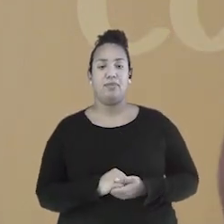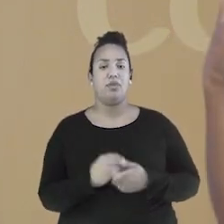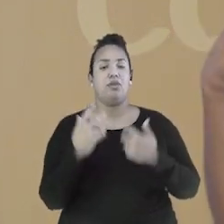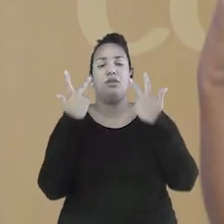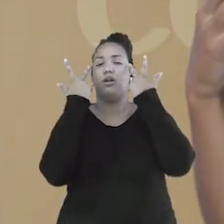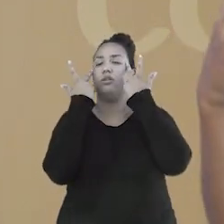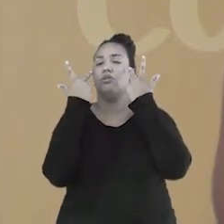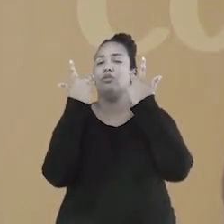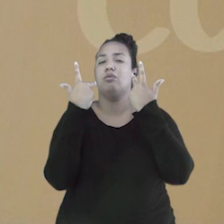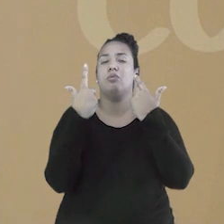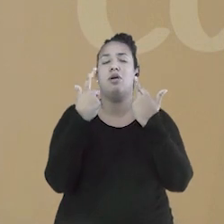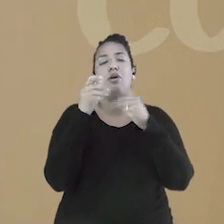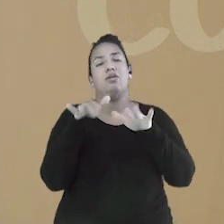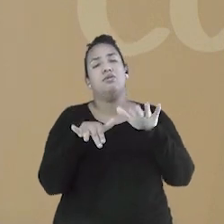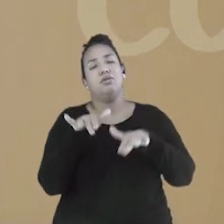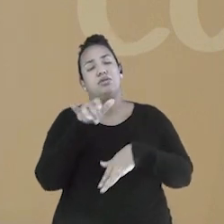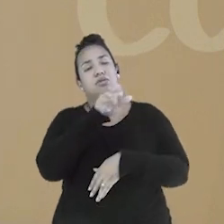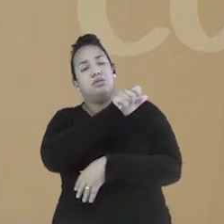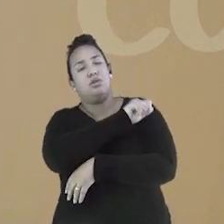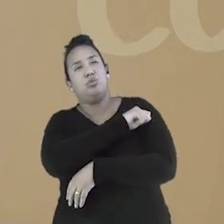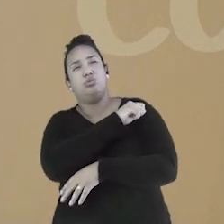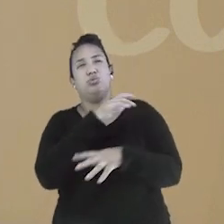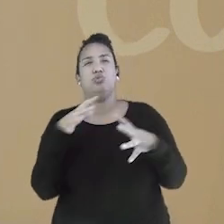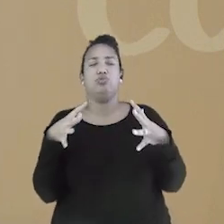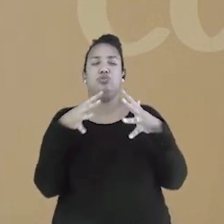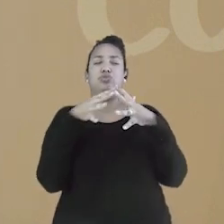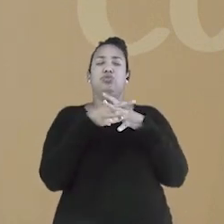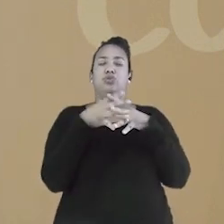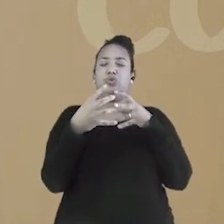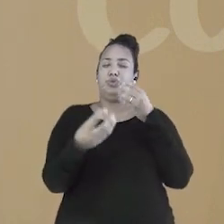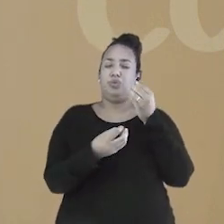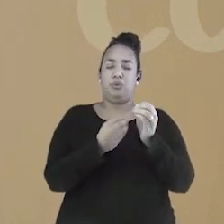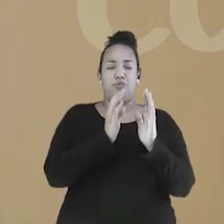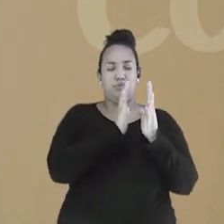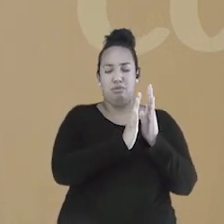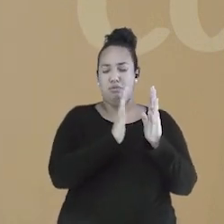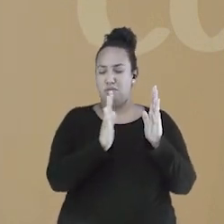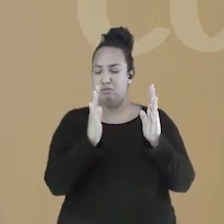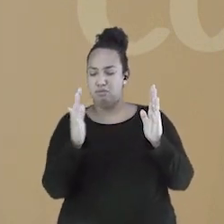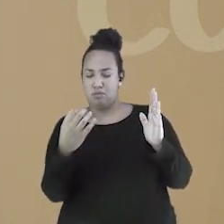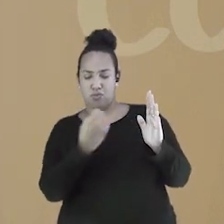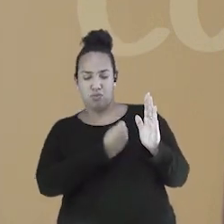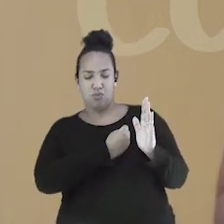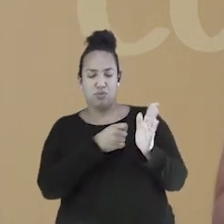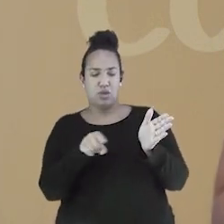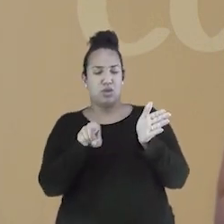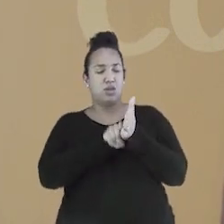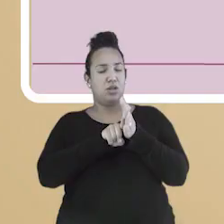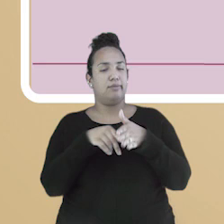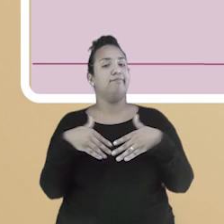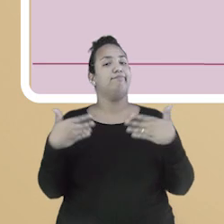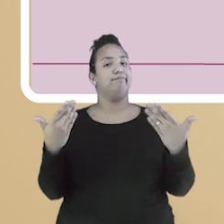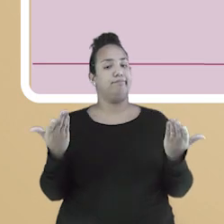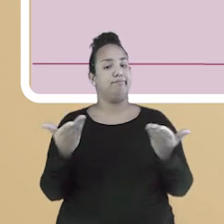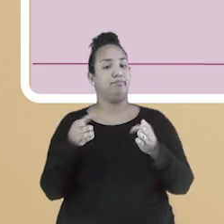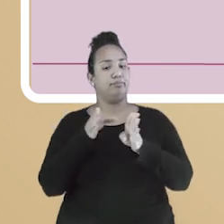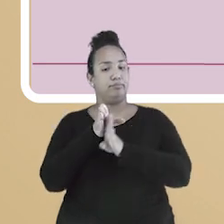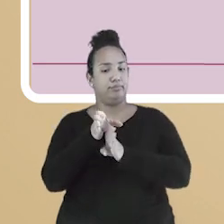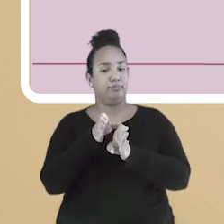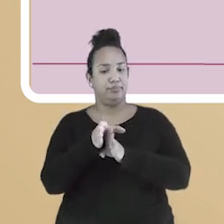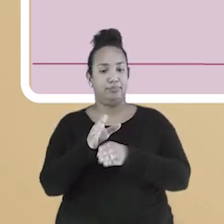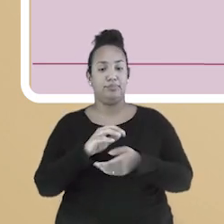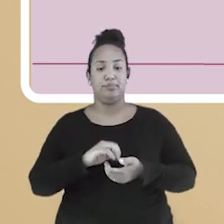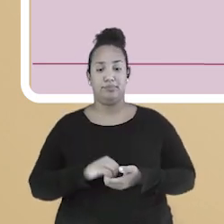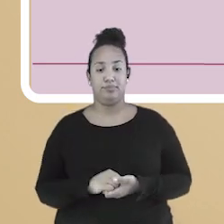se confundirem com a ordem que os números negativos aparecem na reta. Então aí vai uma dica. O